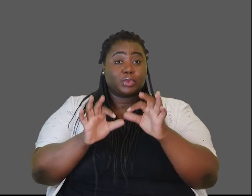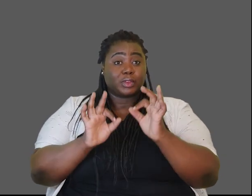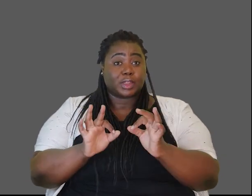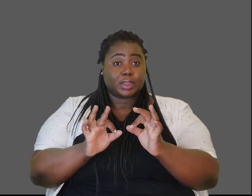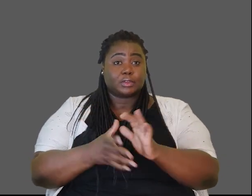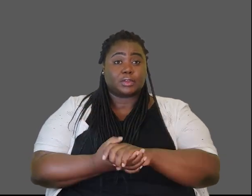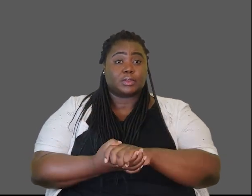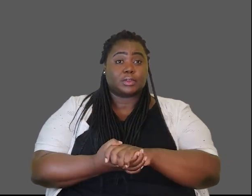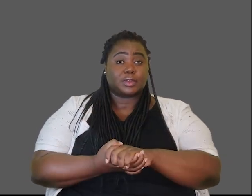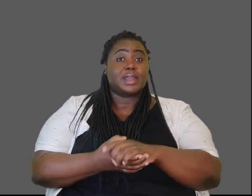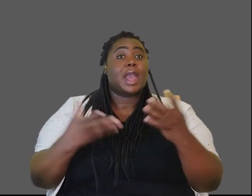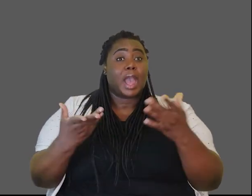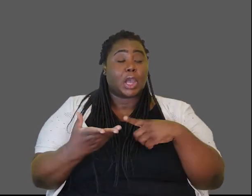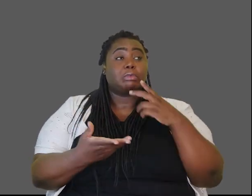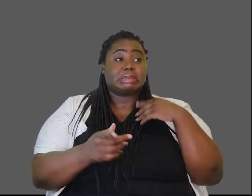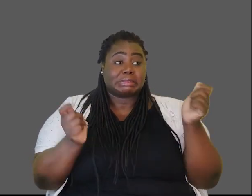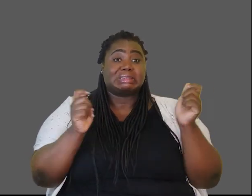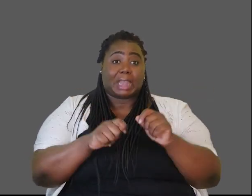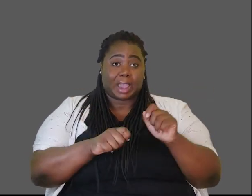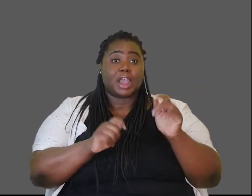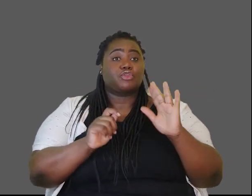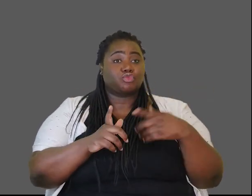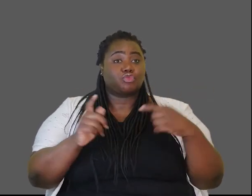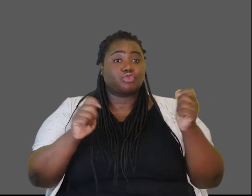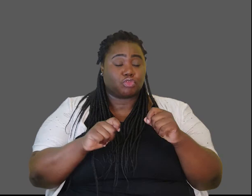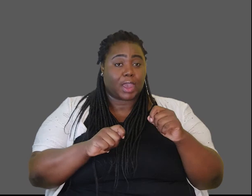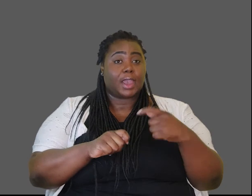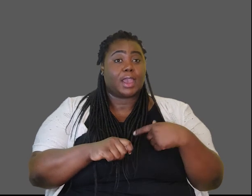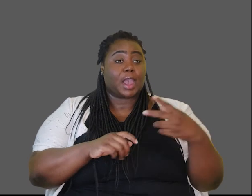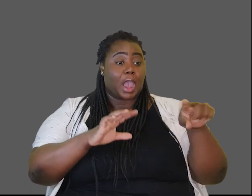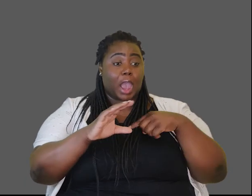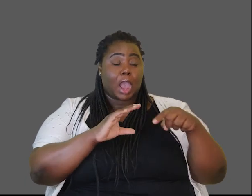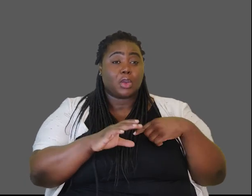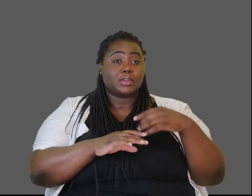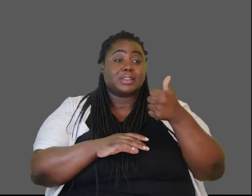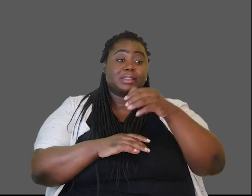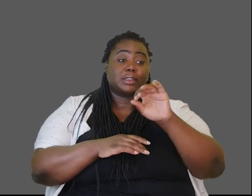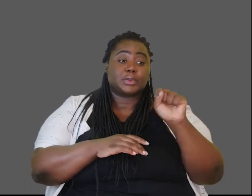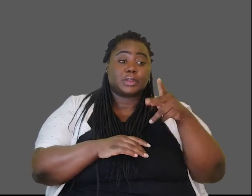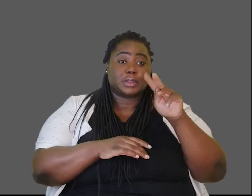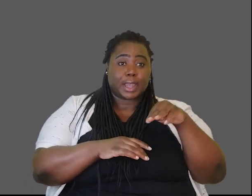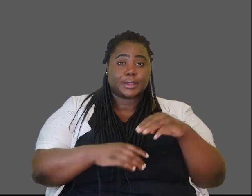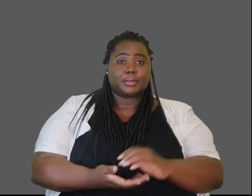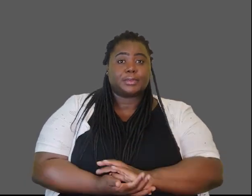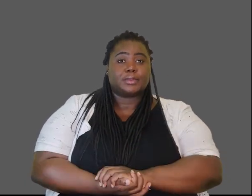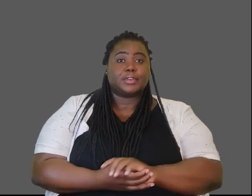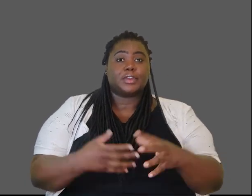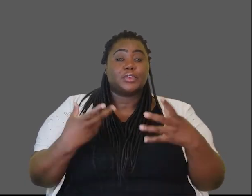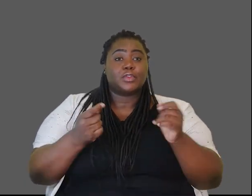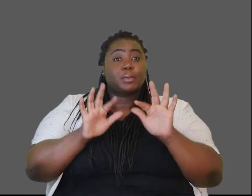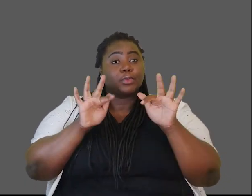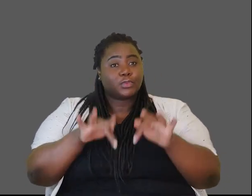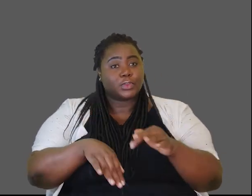em órbita. E ela está em órbita nesse momento, já descrevendo a sua órbita circular de 180 quilômetros.